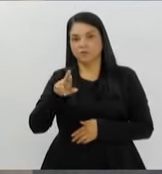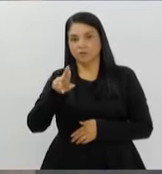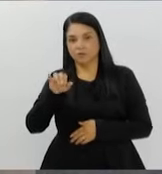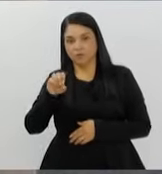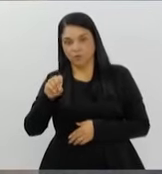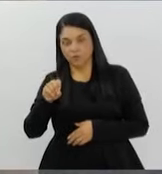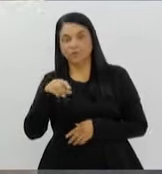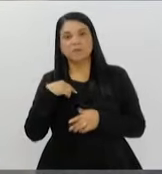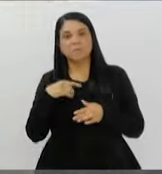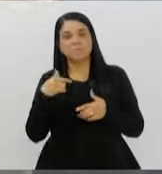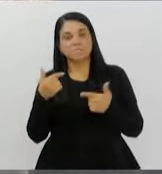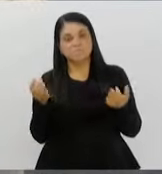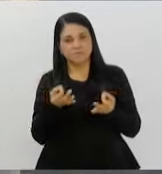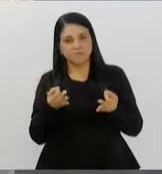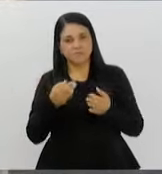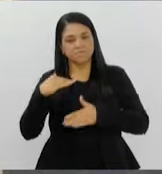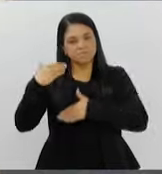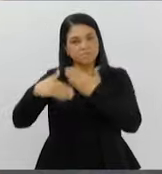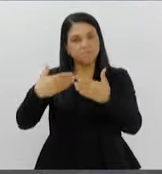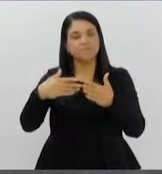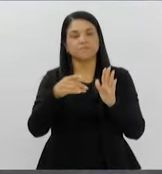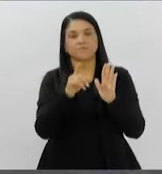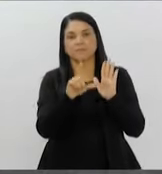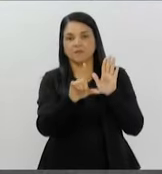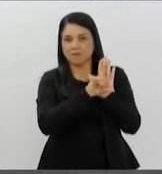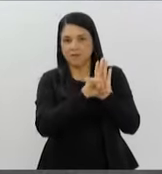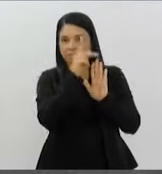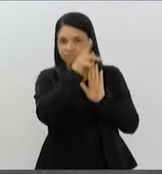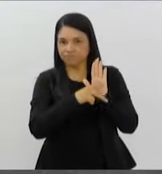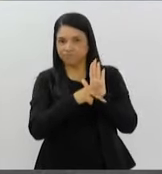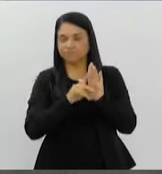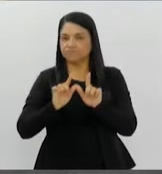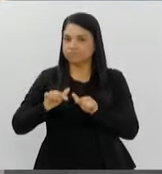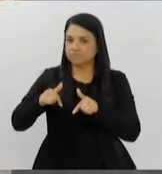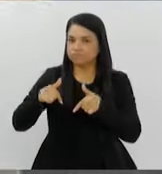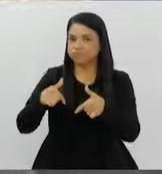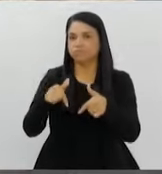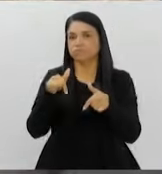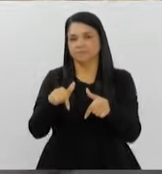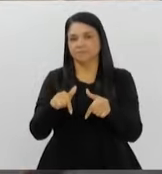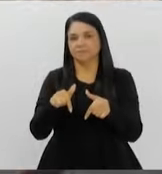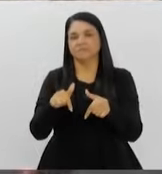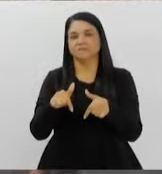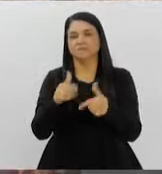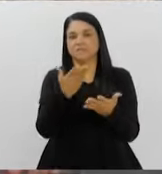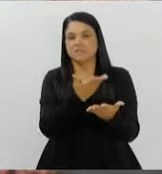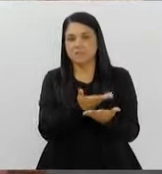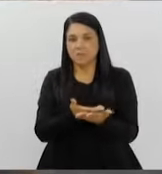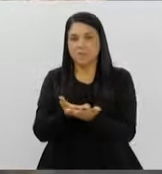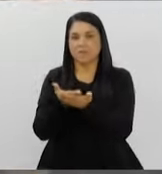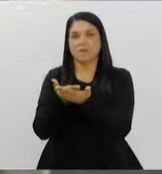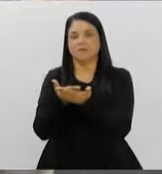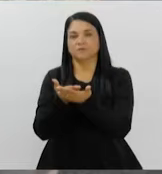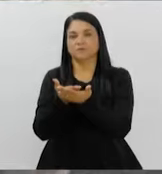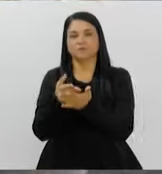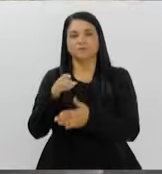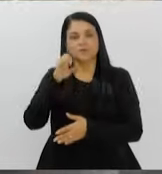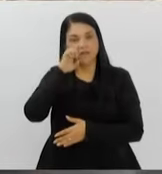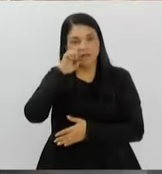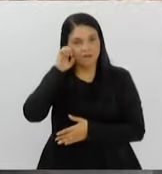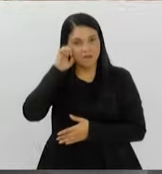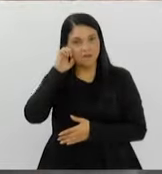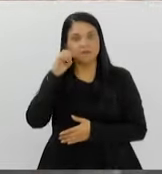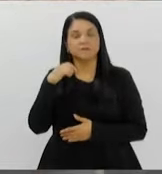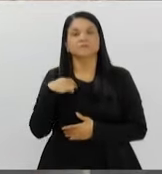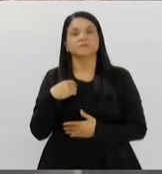cada vez mais essa legislação vigente, né, desse encaminhamento feito pela Élica, e